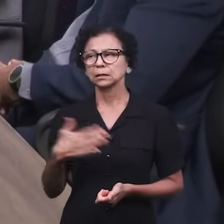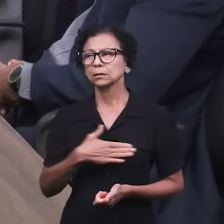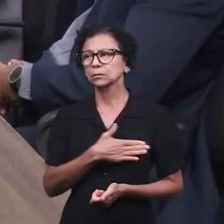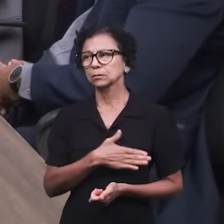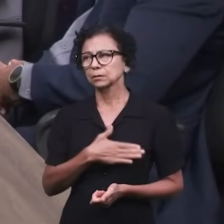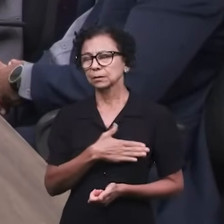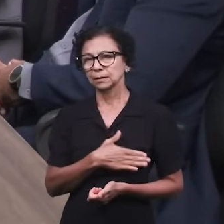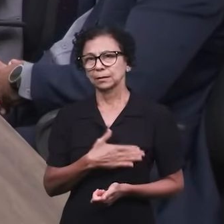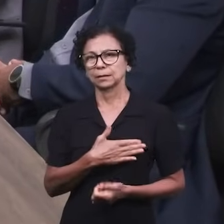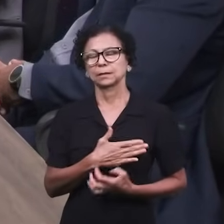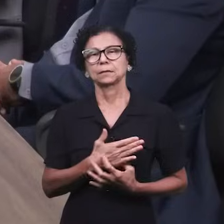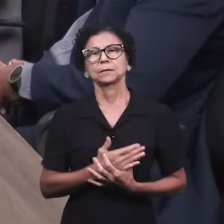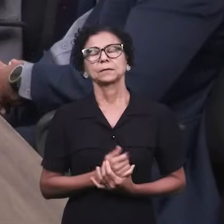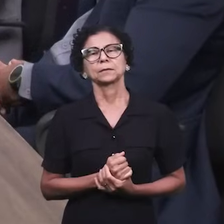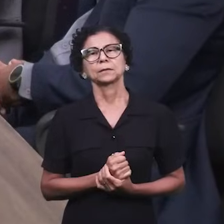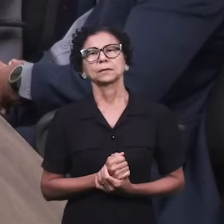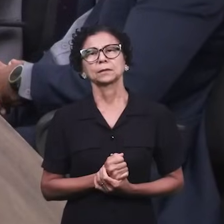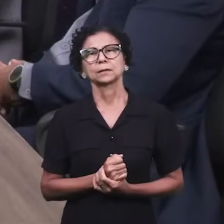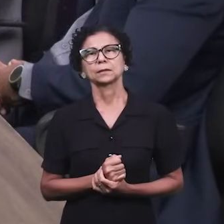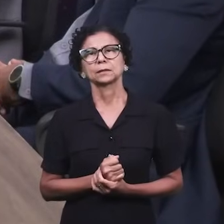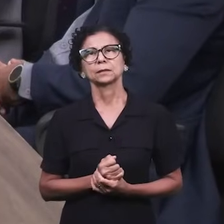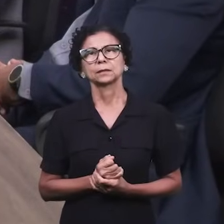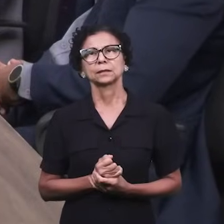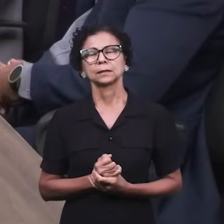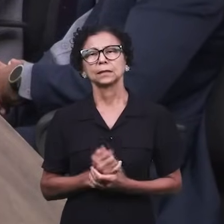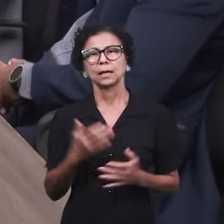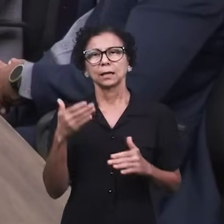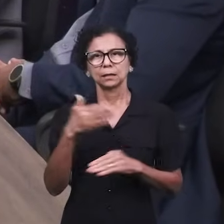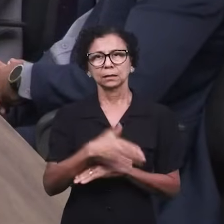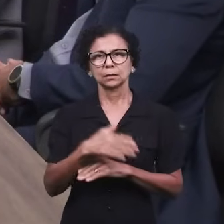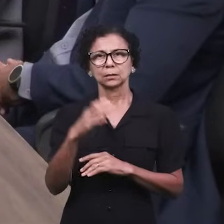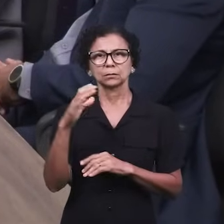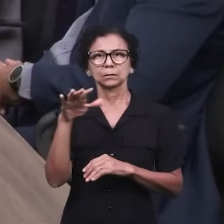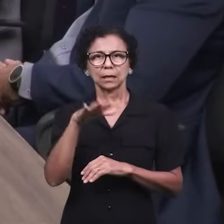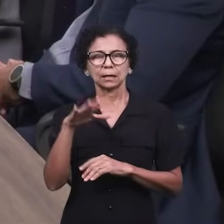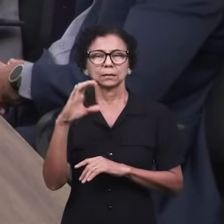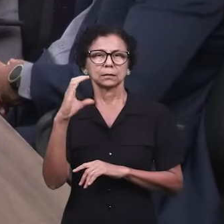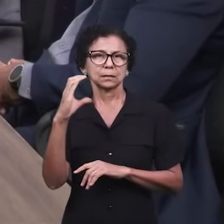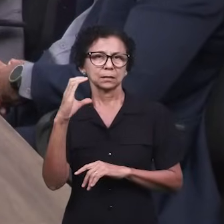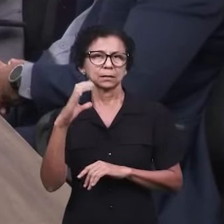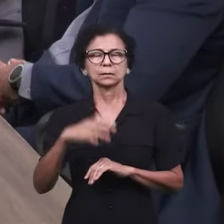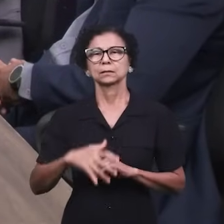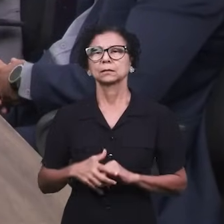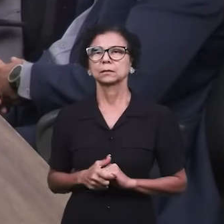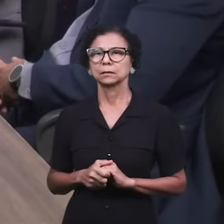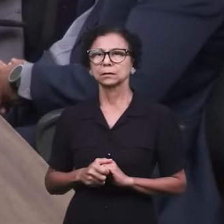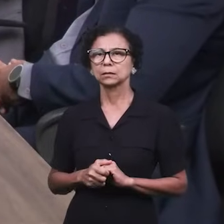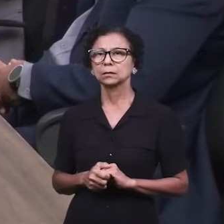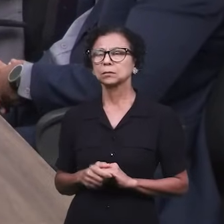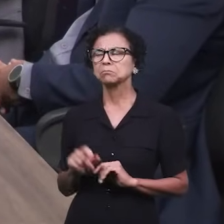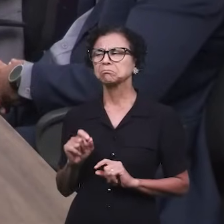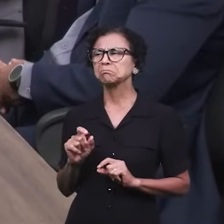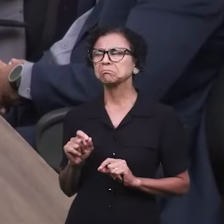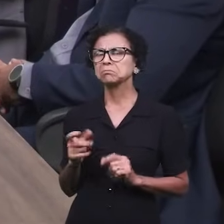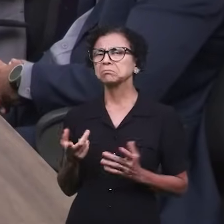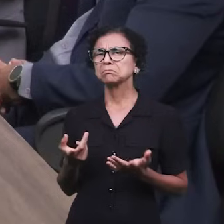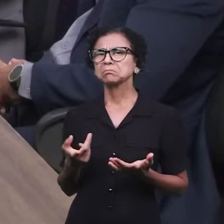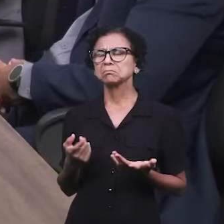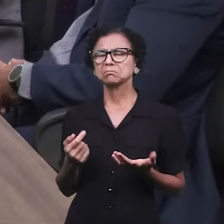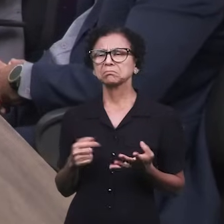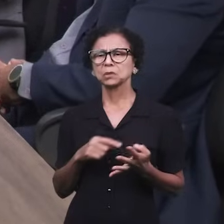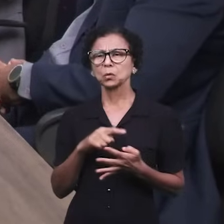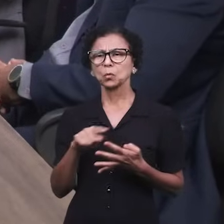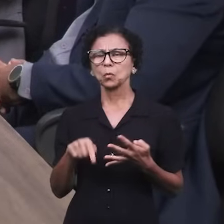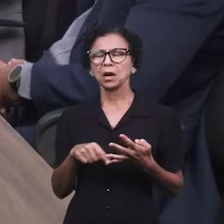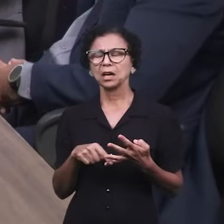nós aqui, apenas introduzindo já essa parte da ciência, né, pastor? O que seria essa relação das